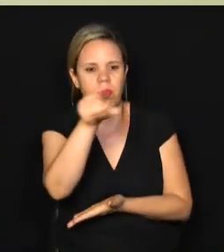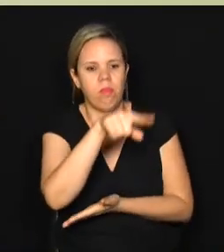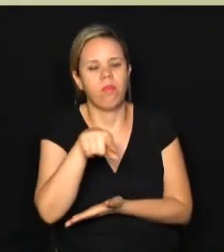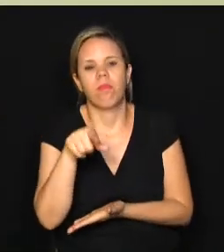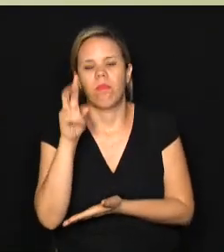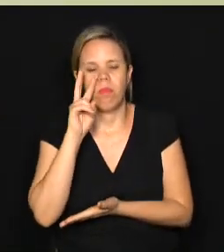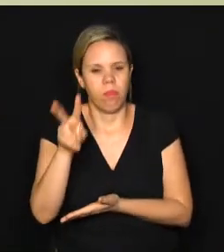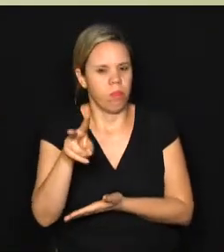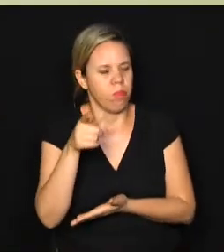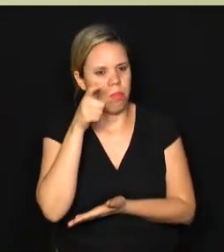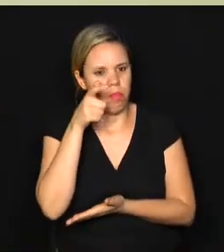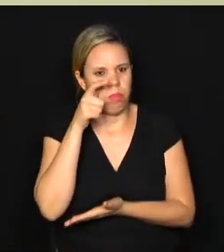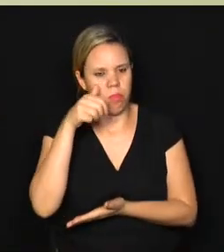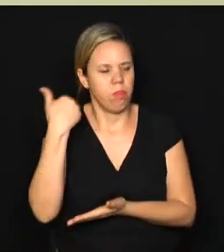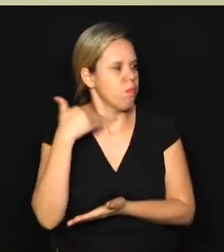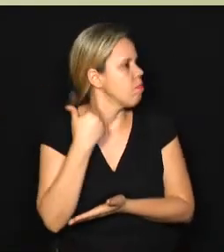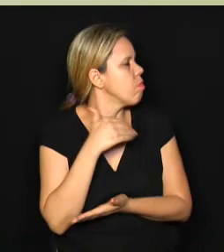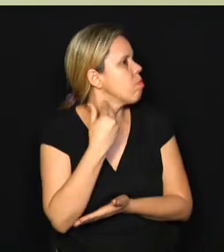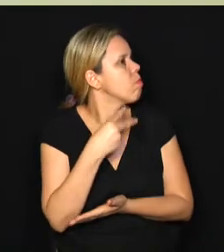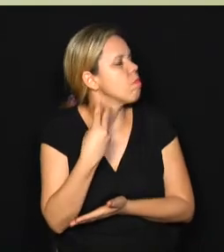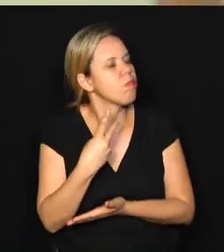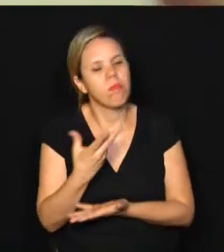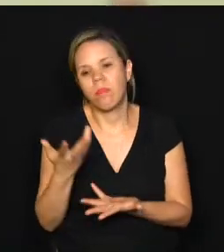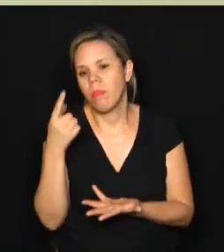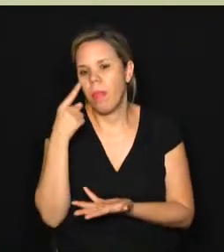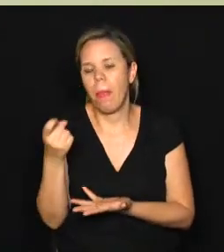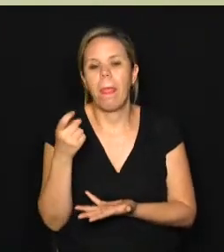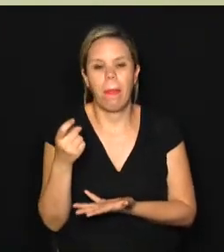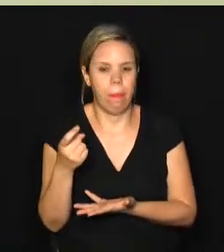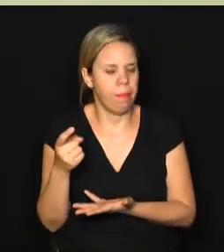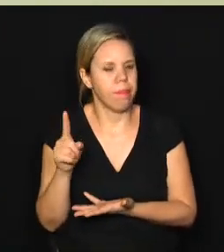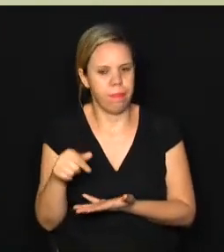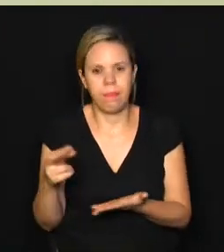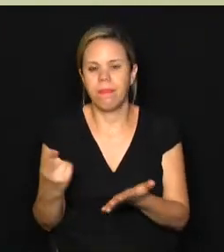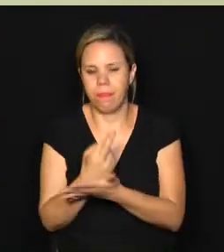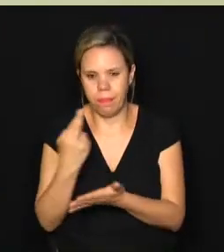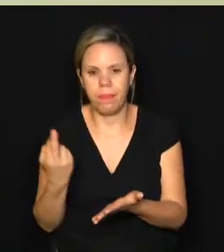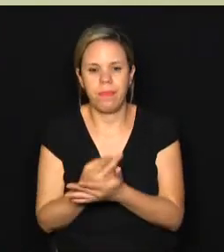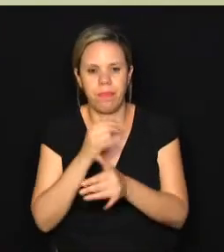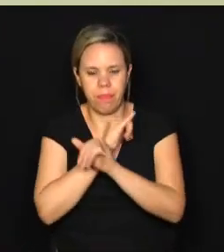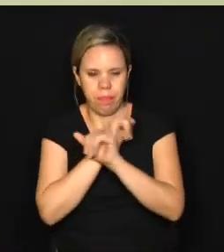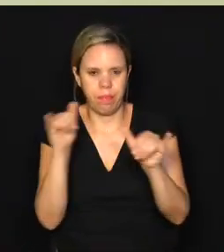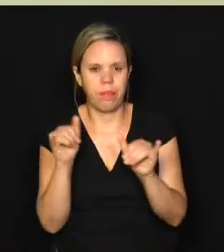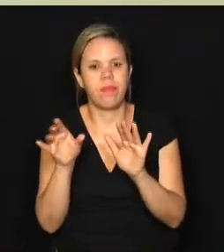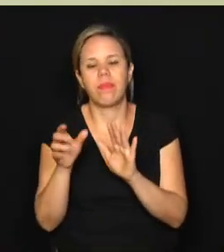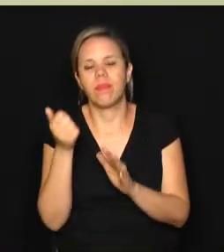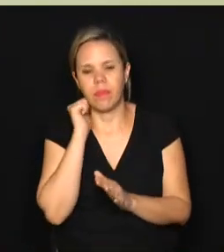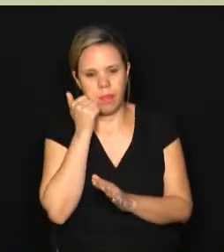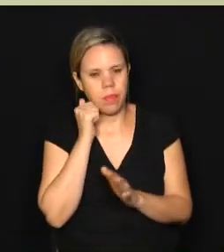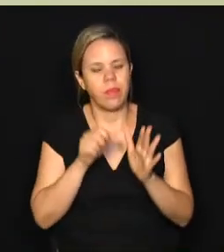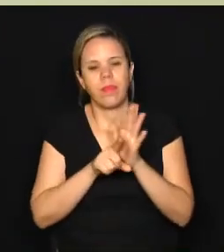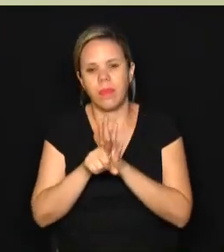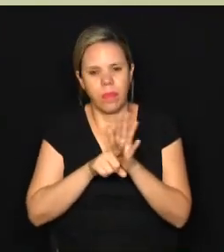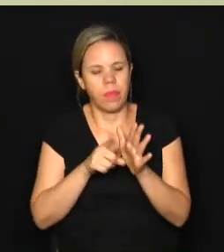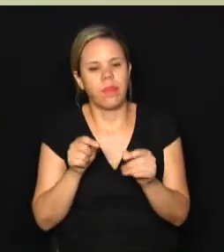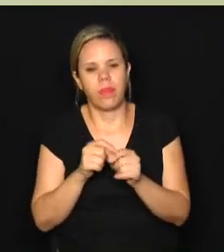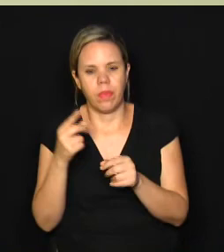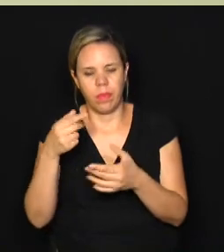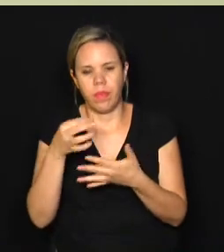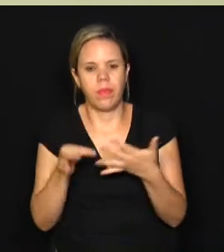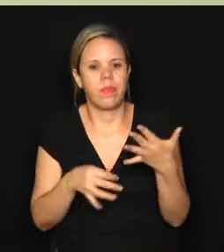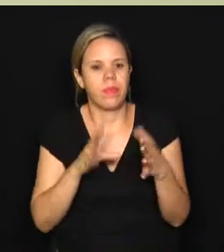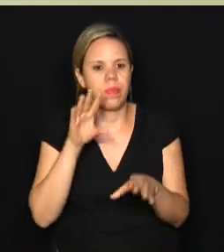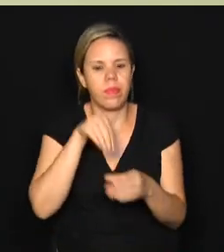para Mariana, para quem tiver interesse, é uma revista de divulgação científica em que a gente traz vários elementos da importância de